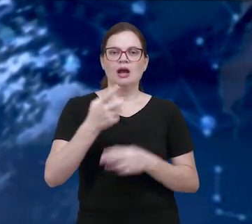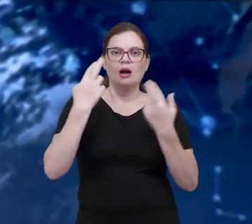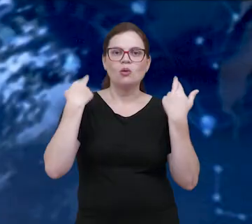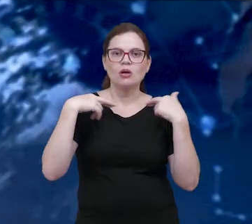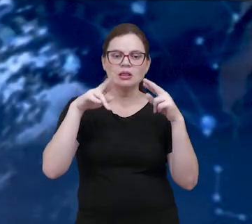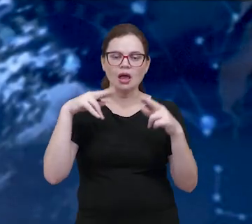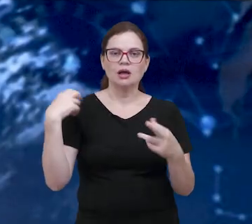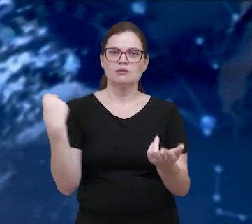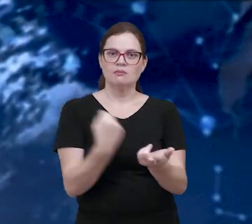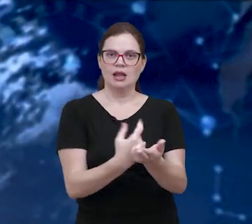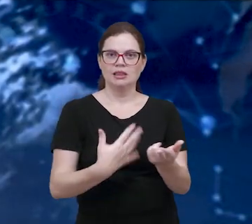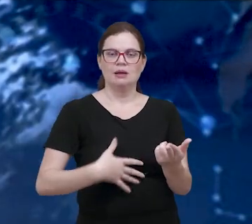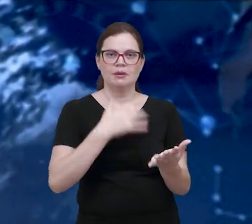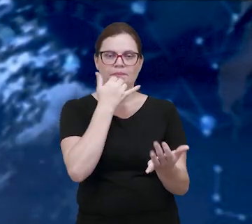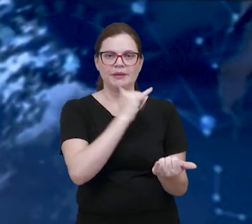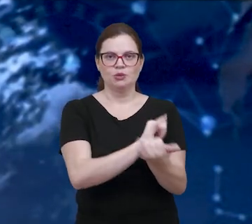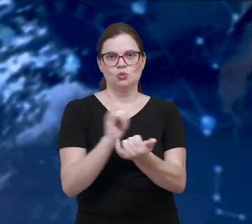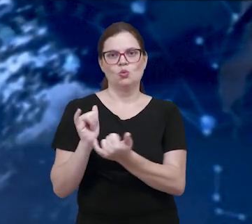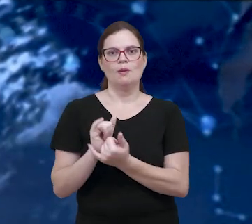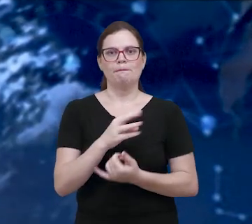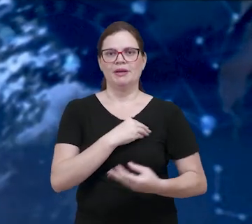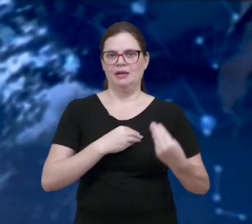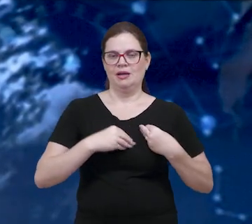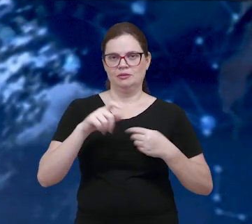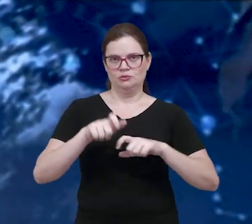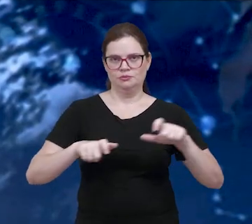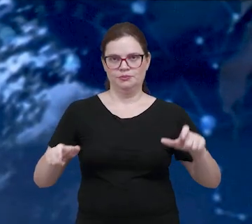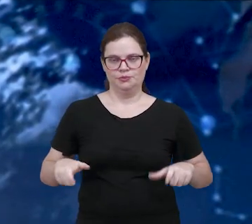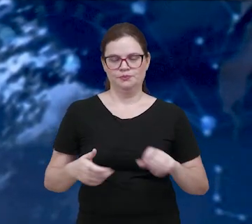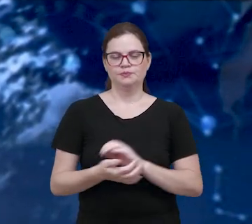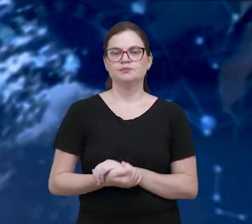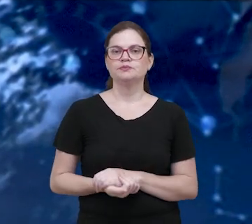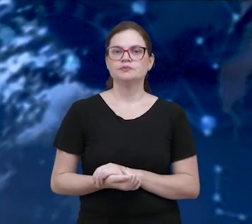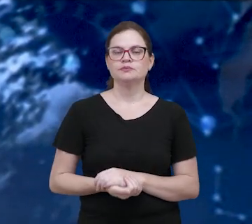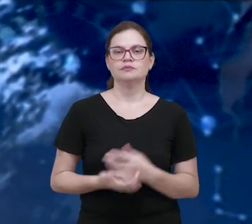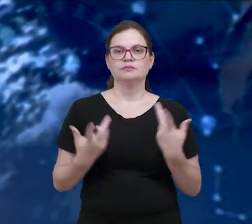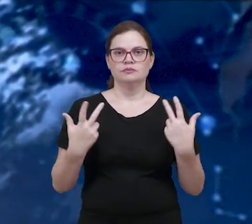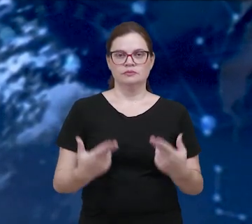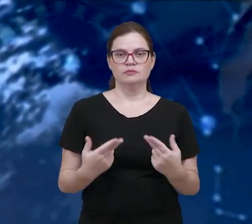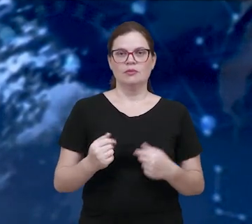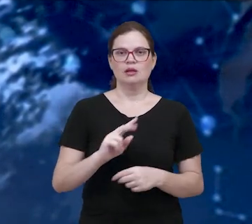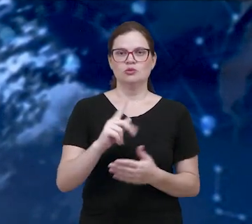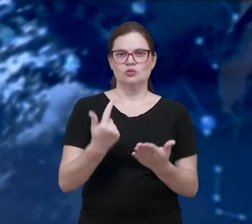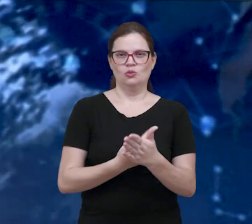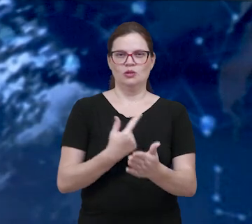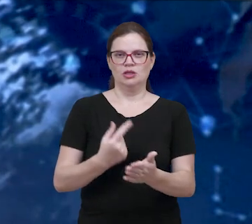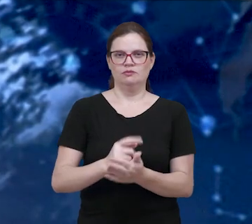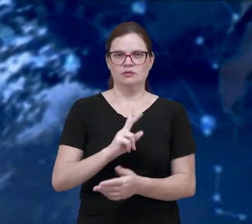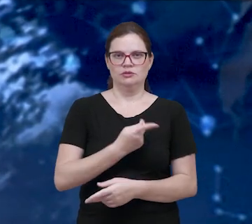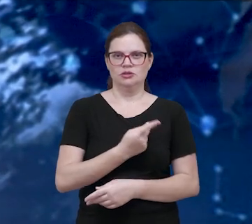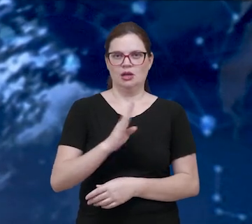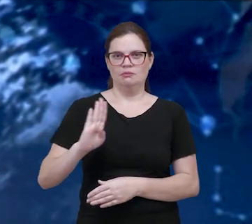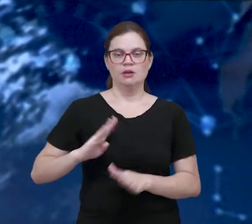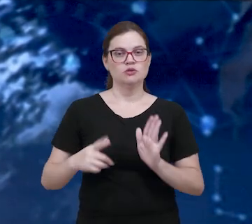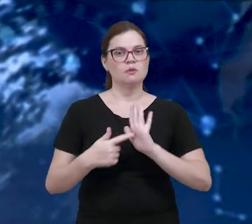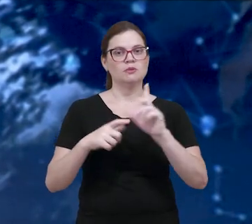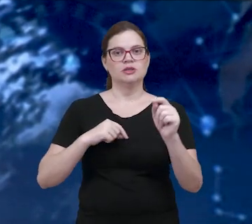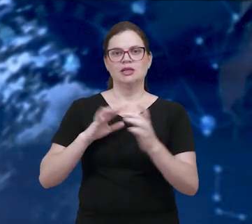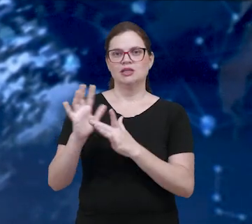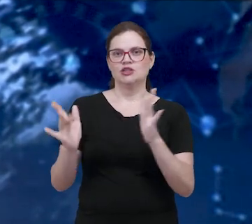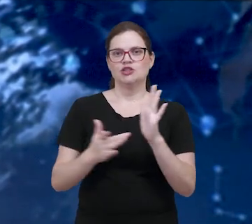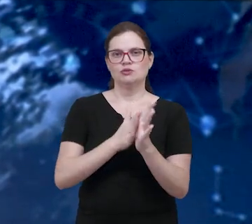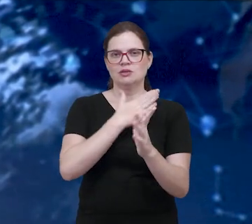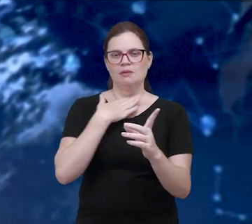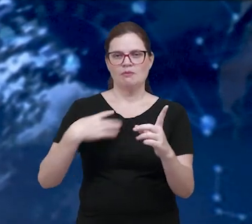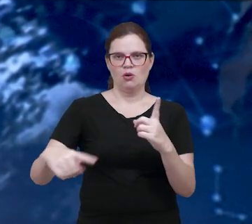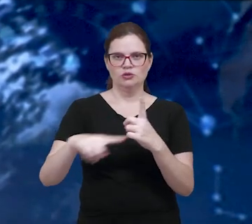Que nós sabemos muito bem que depois esse animal, como diz Hebreus, Jesus fez um sacrifício bem maior que substituiu todos